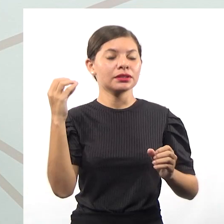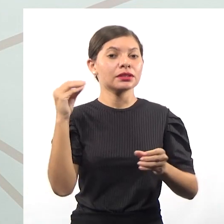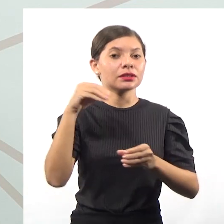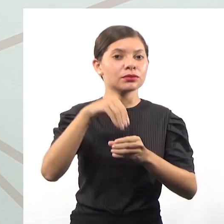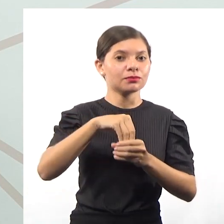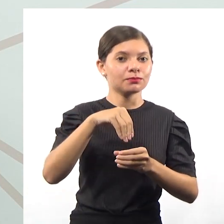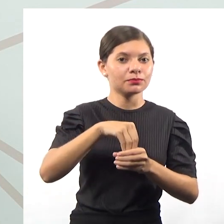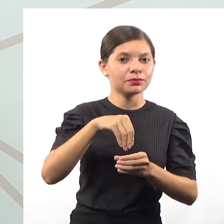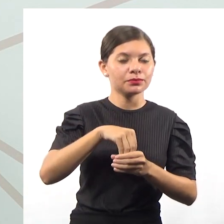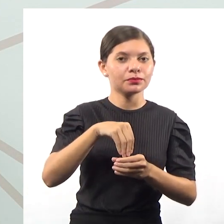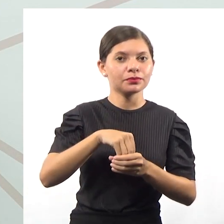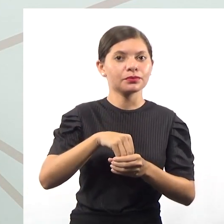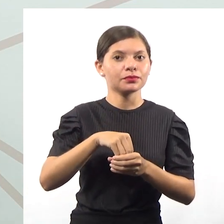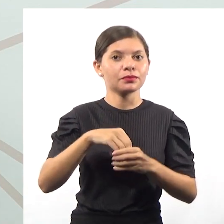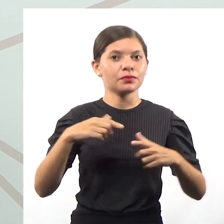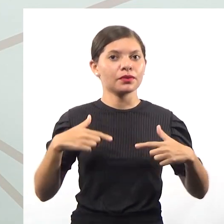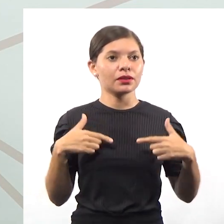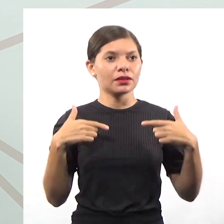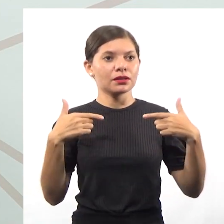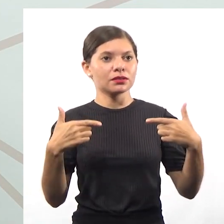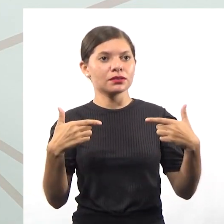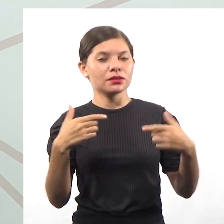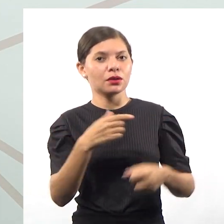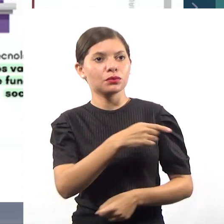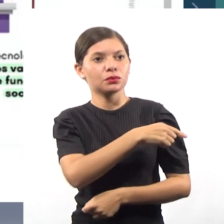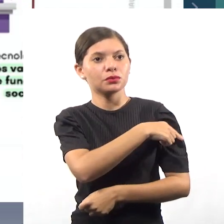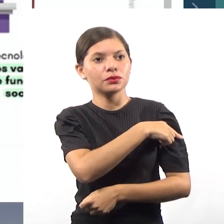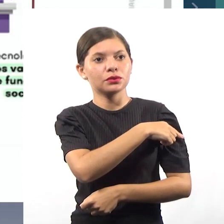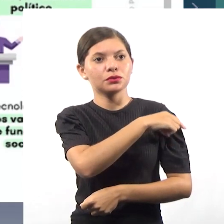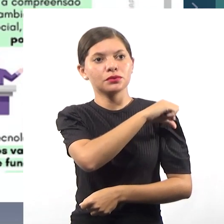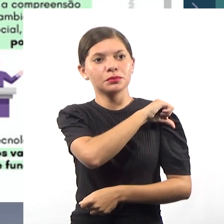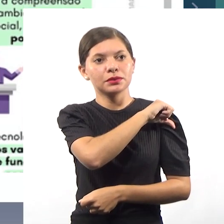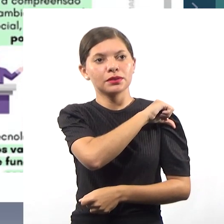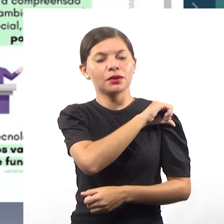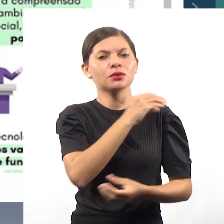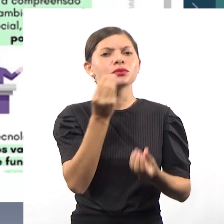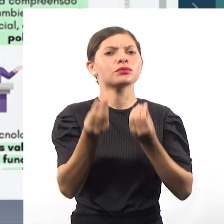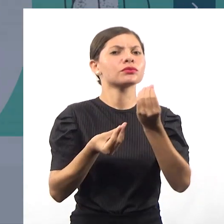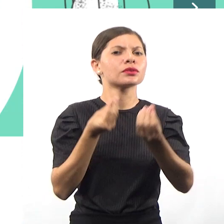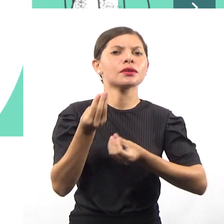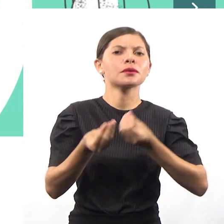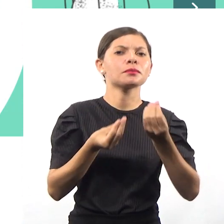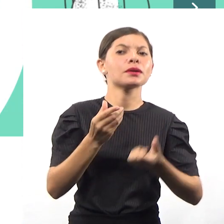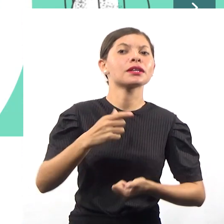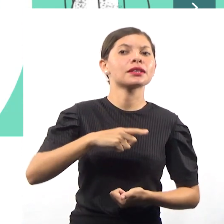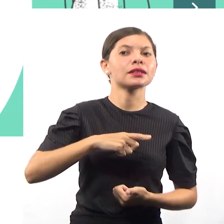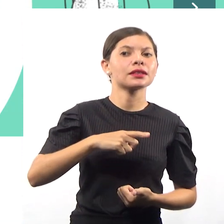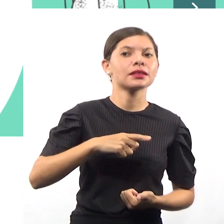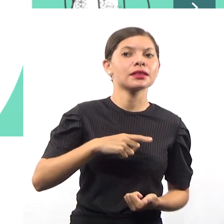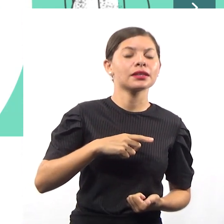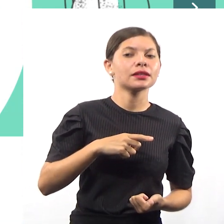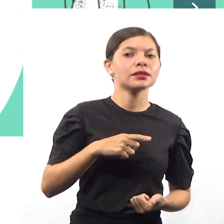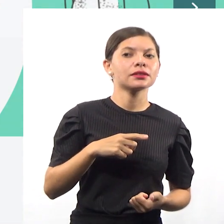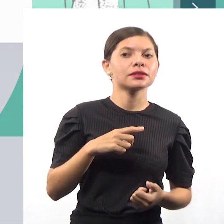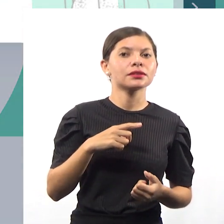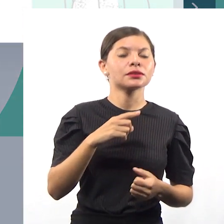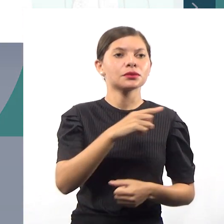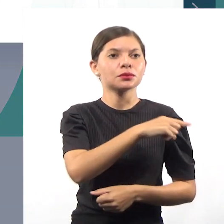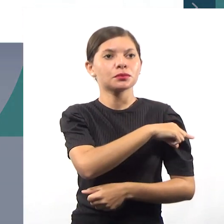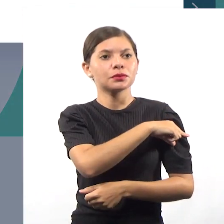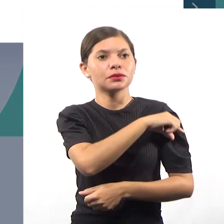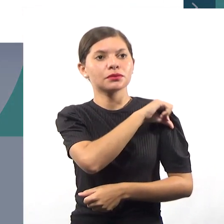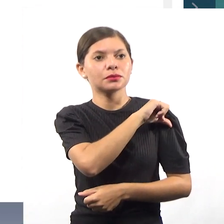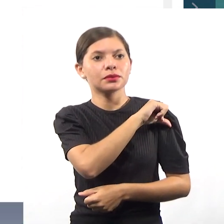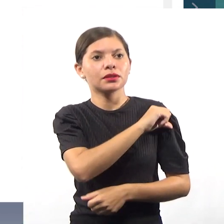constituem a função do ensino fundamental. Bom, e o que mais que a gente tem aqui sobre o ensino fundamental? A gente